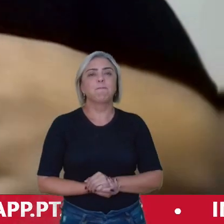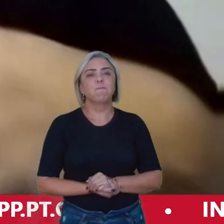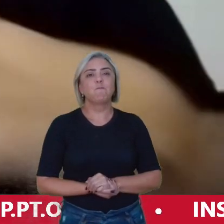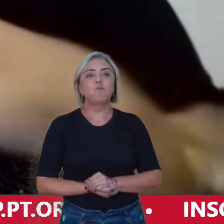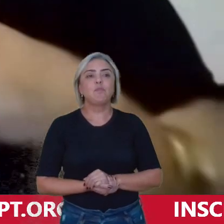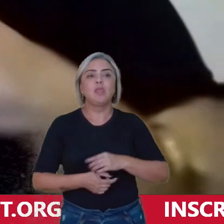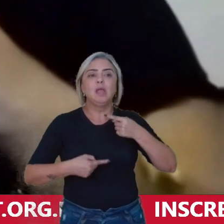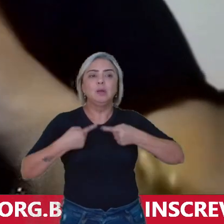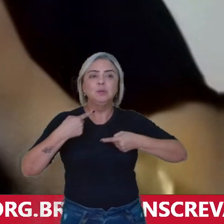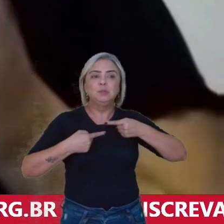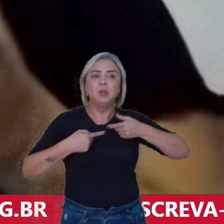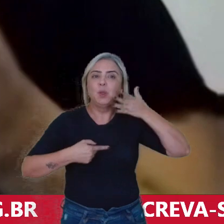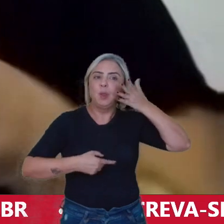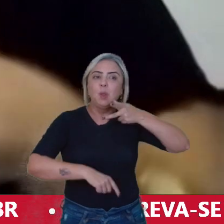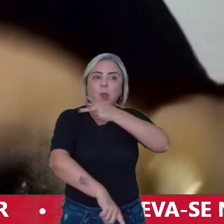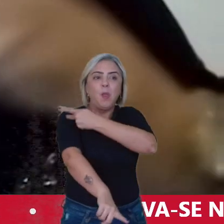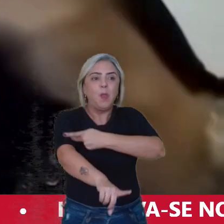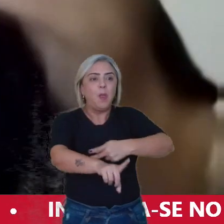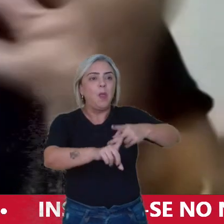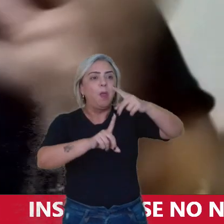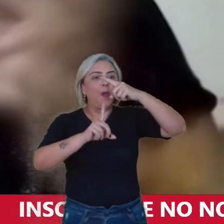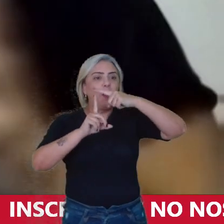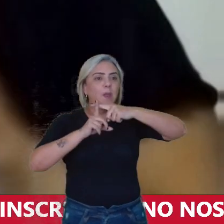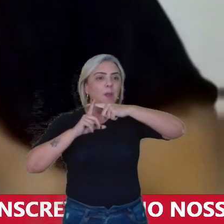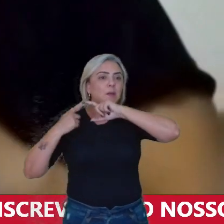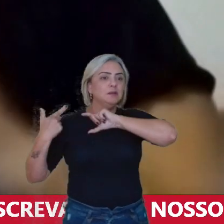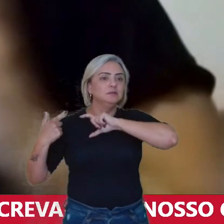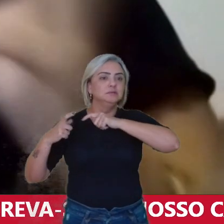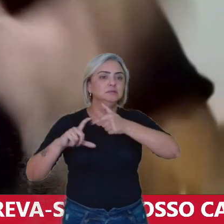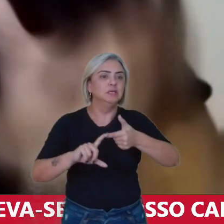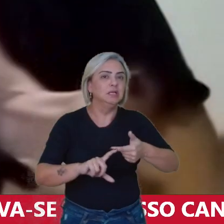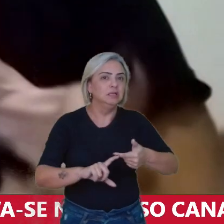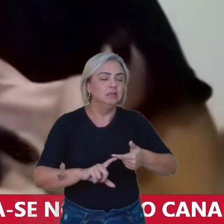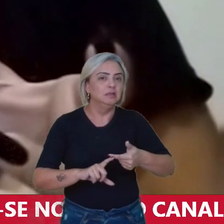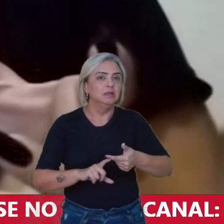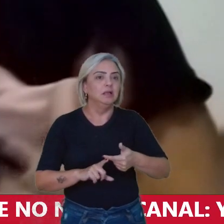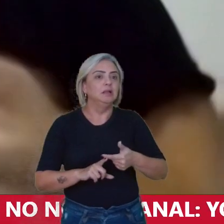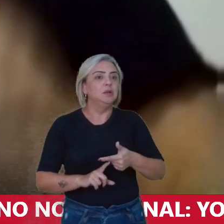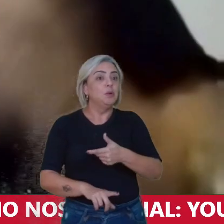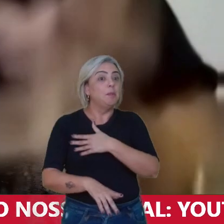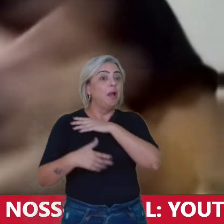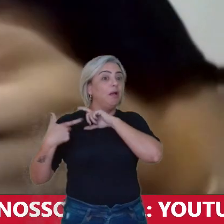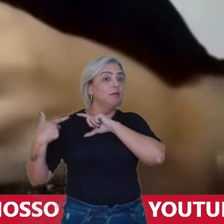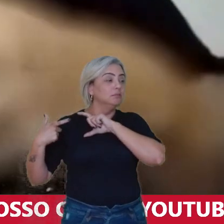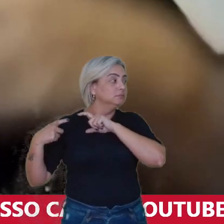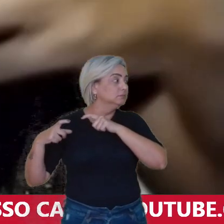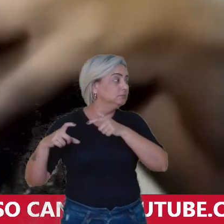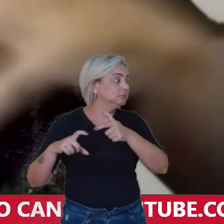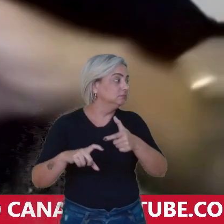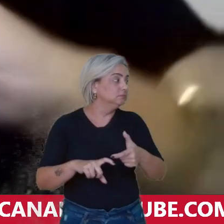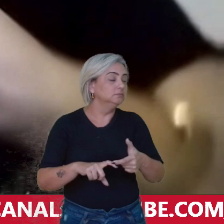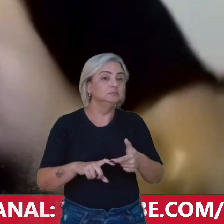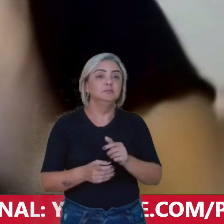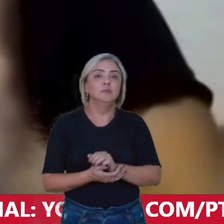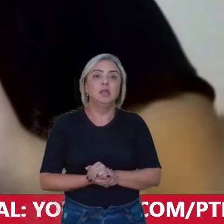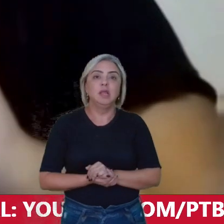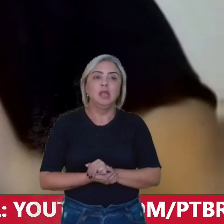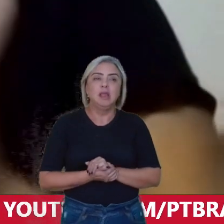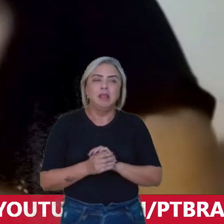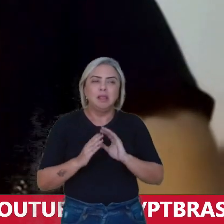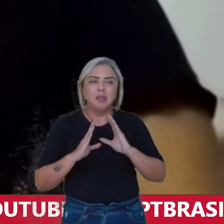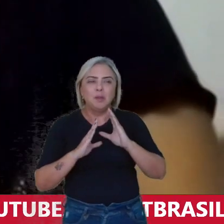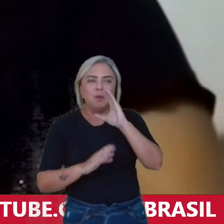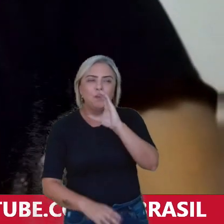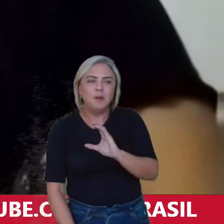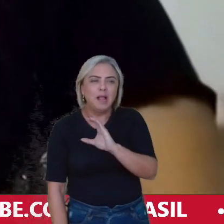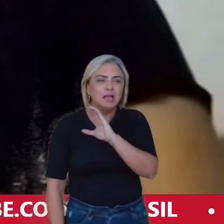um discurso ainda tradicional também, de uma onda bastante conservadora católica, e que se mistura